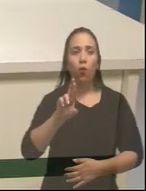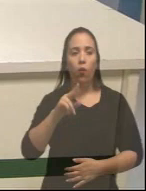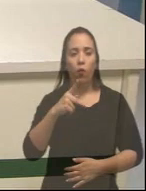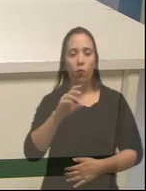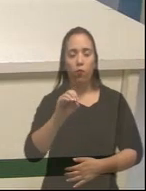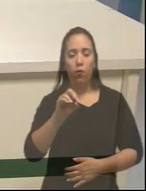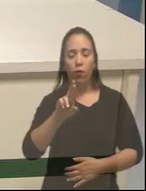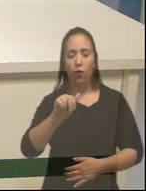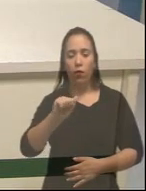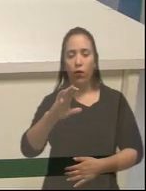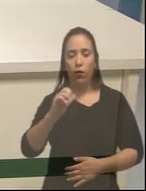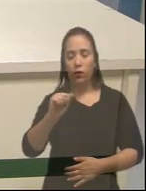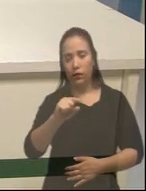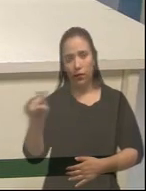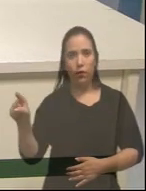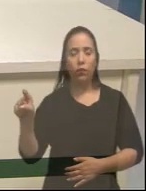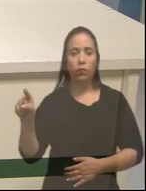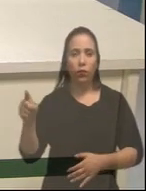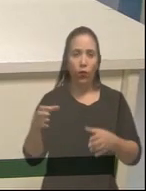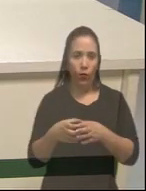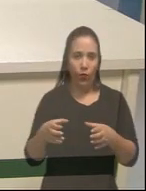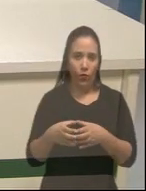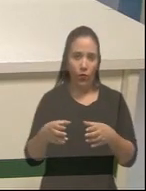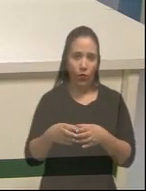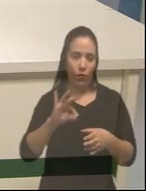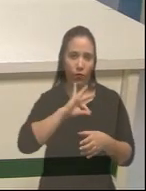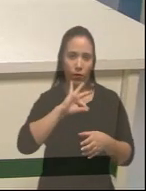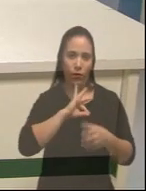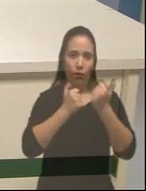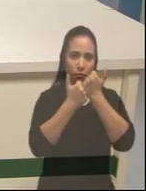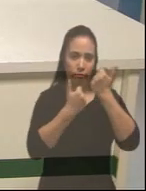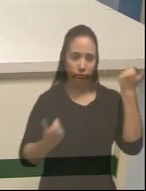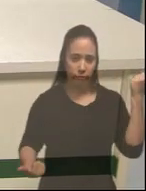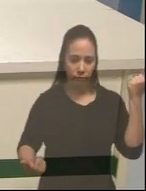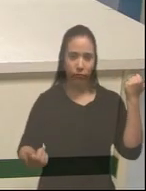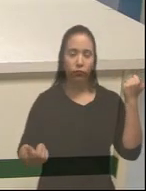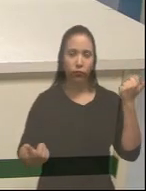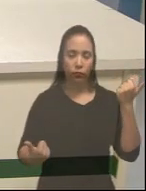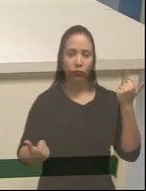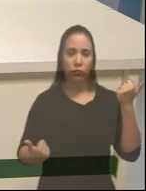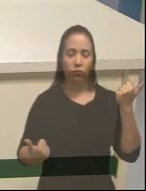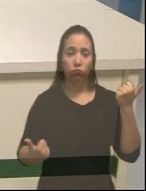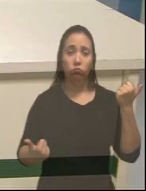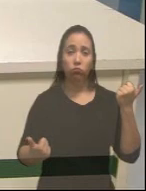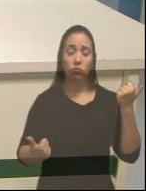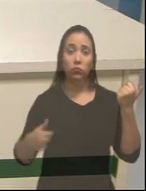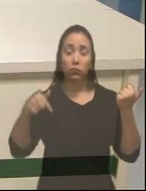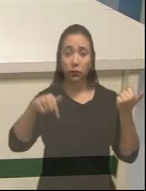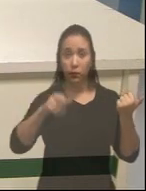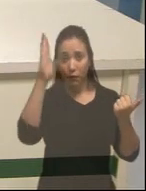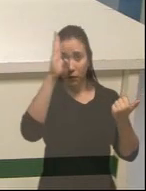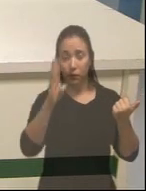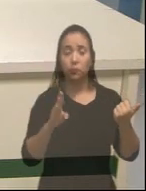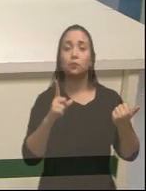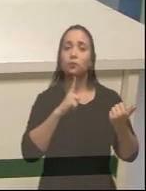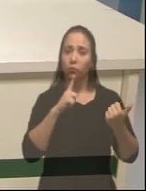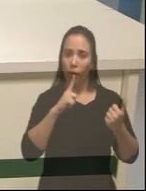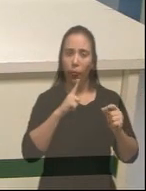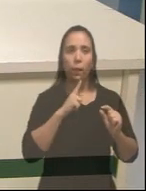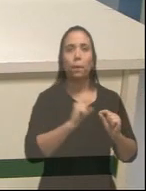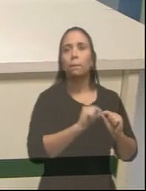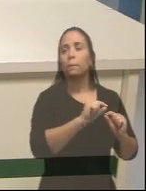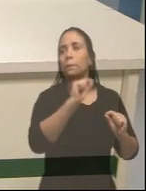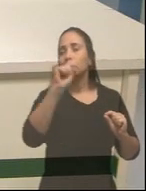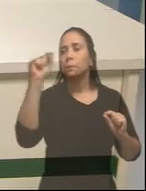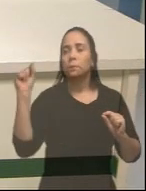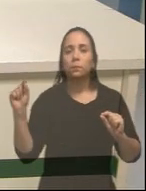Né? Estou falando de corporação, e quando você fala em corporação, você é um país feito por corporações. Não. Ó,